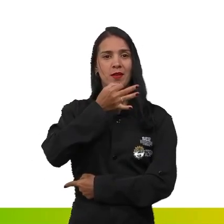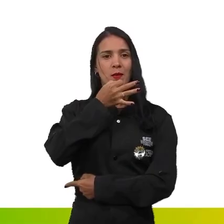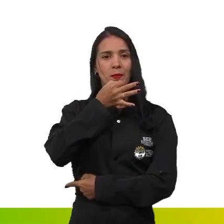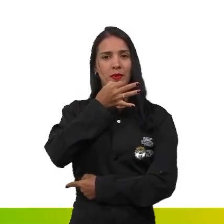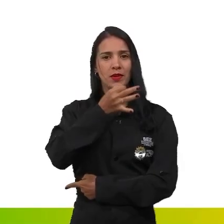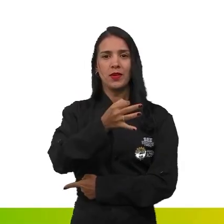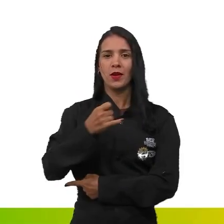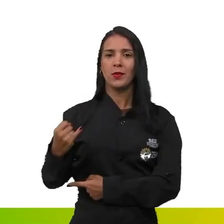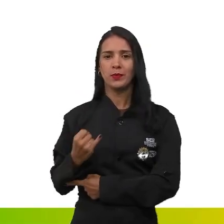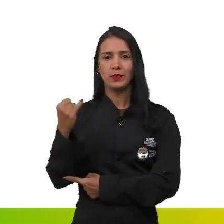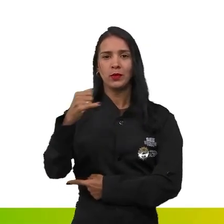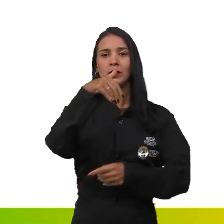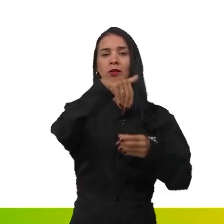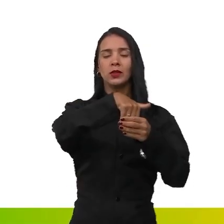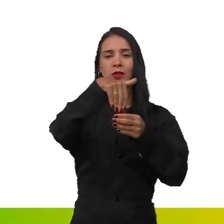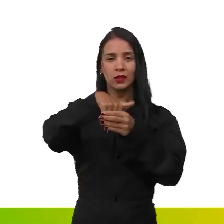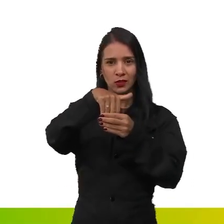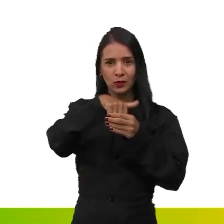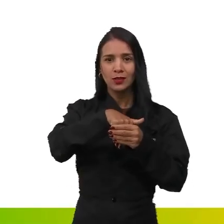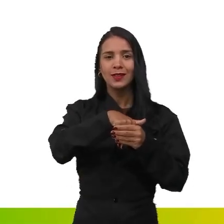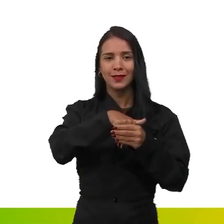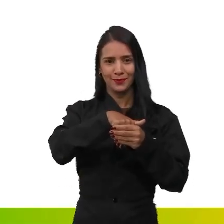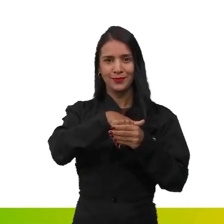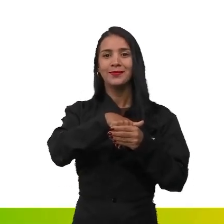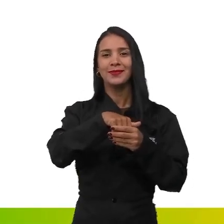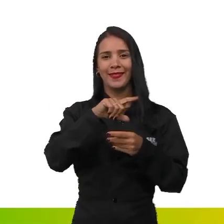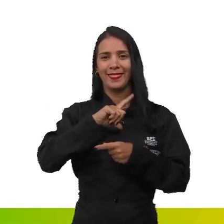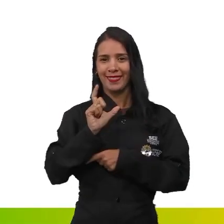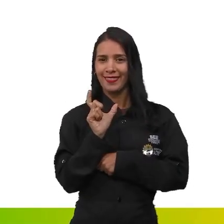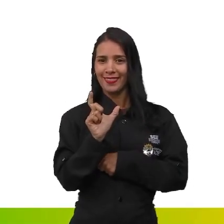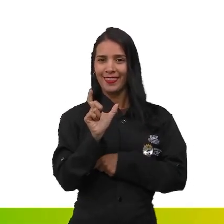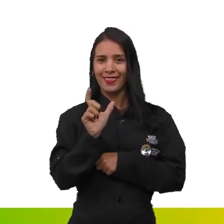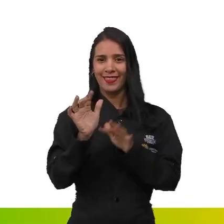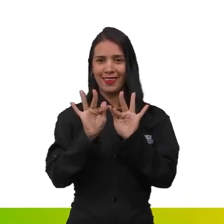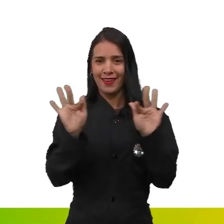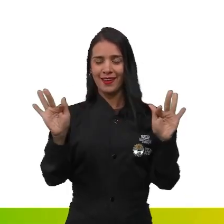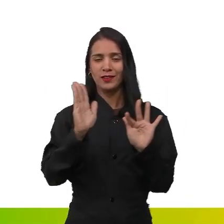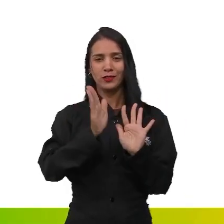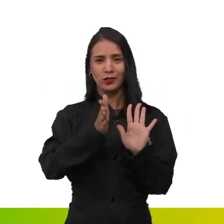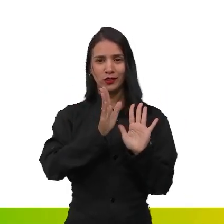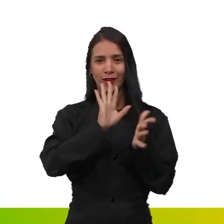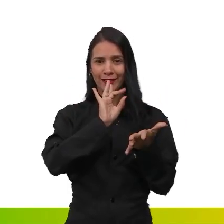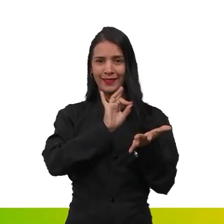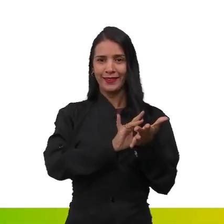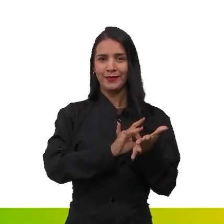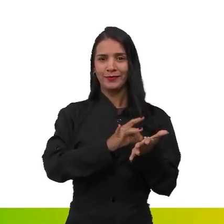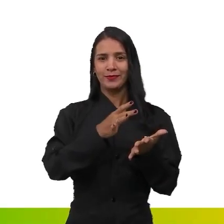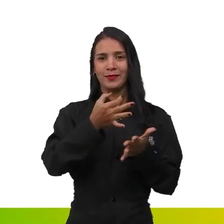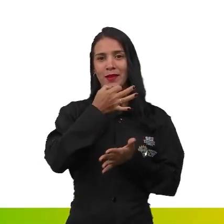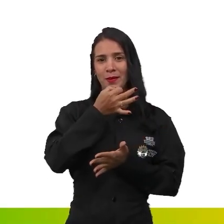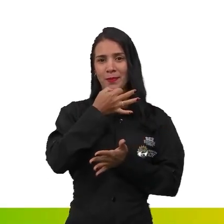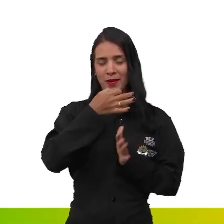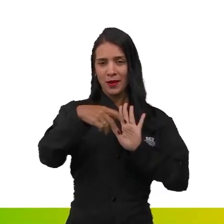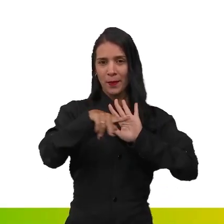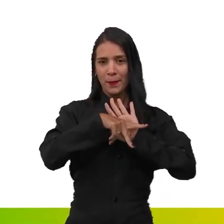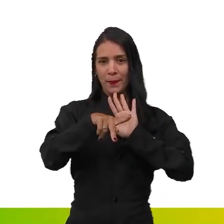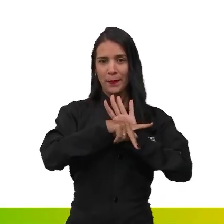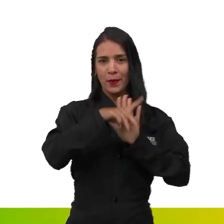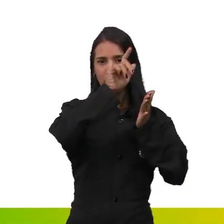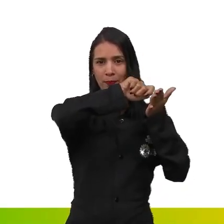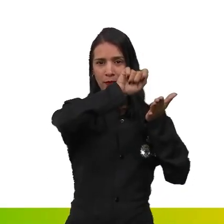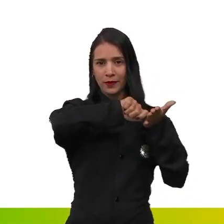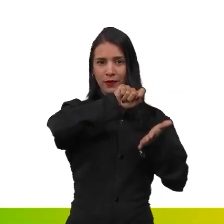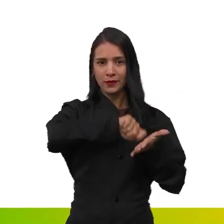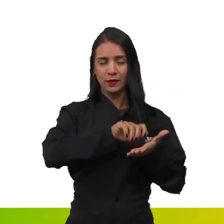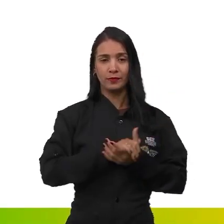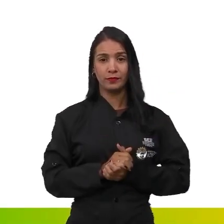do meu emissor. Eu acho que é importante votar. E quando eu faço uma comparação com a segunda,